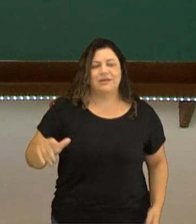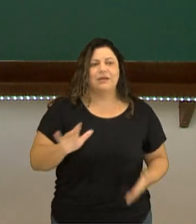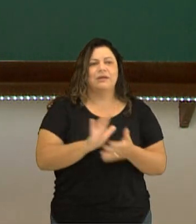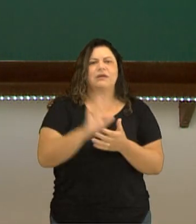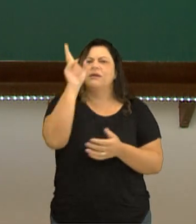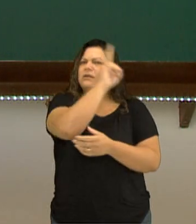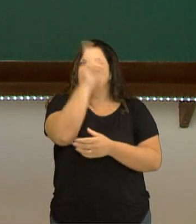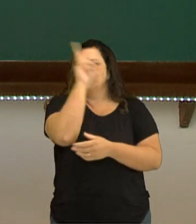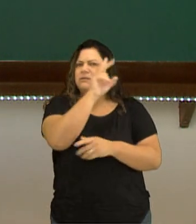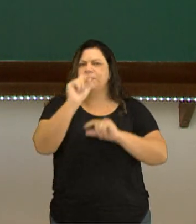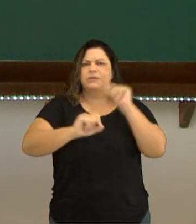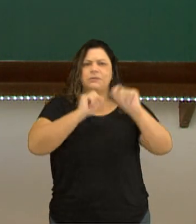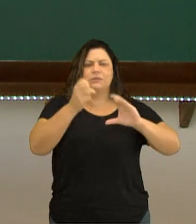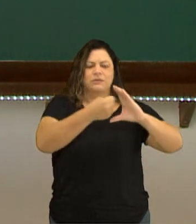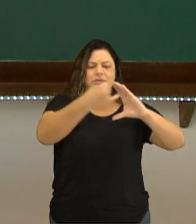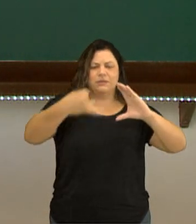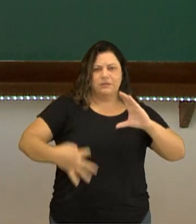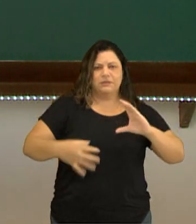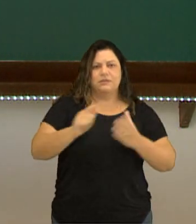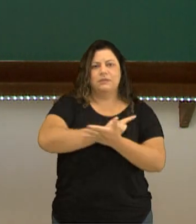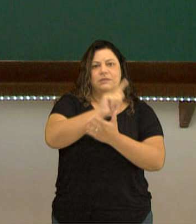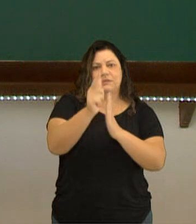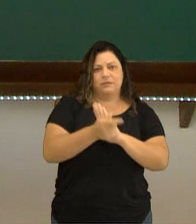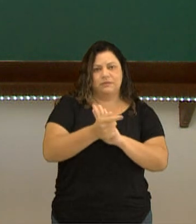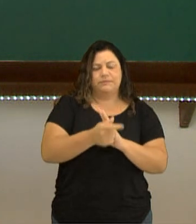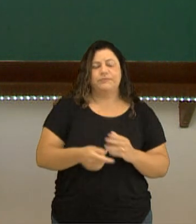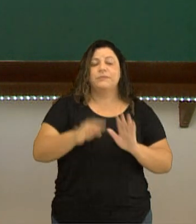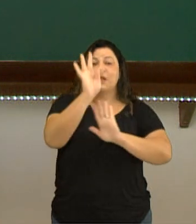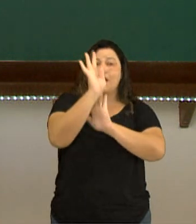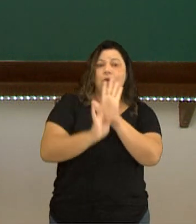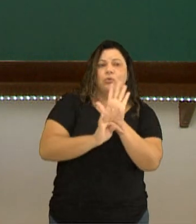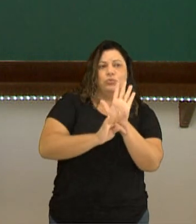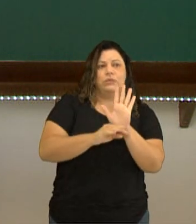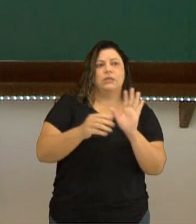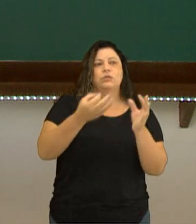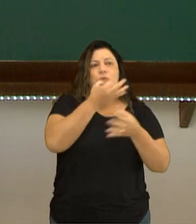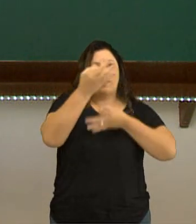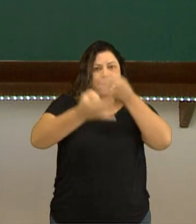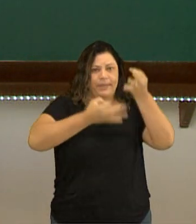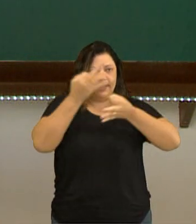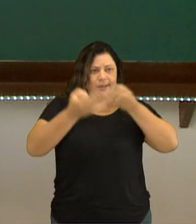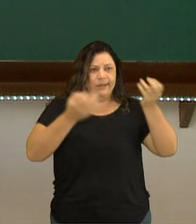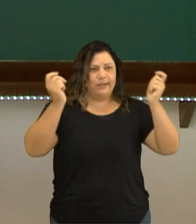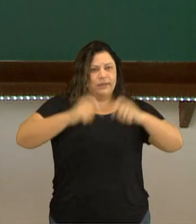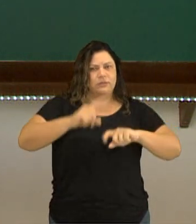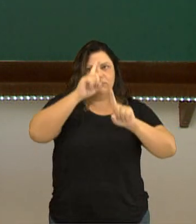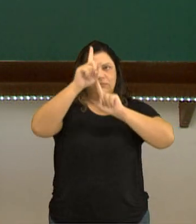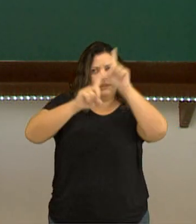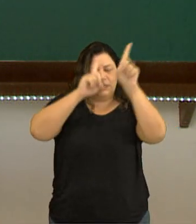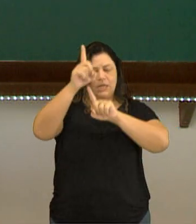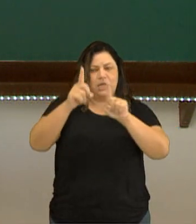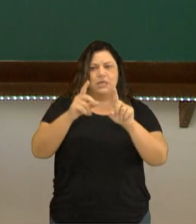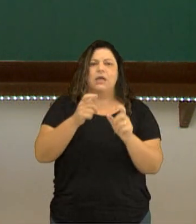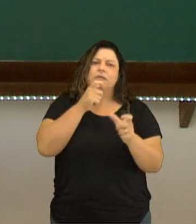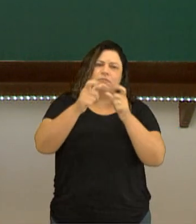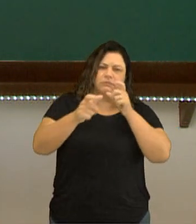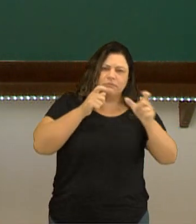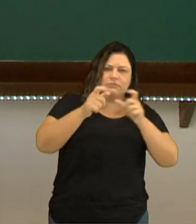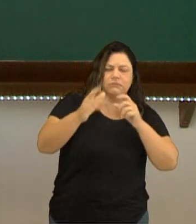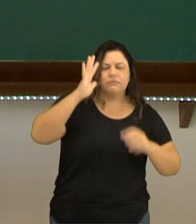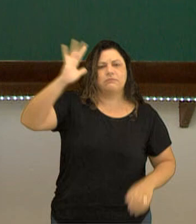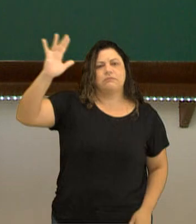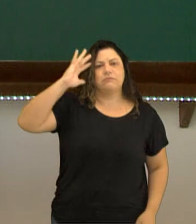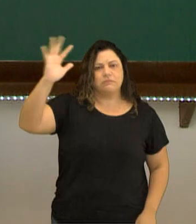Lembrando quais são as características desse gênero. Ele é um texto opinativo, em que se opõem ideias, críticas, reflexões